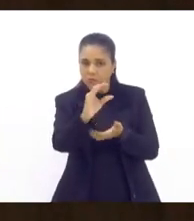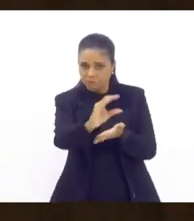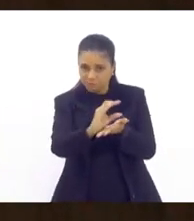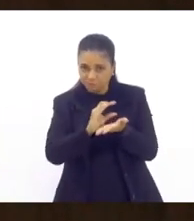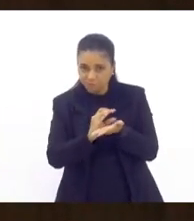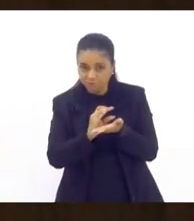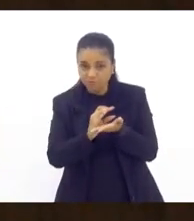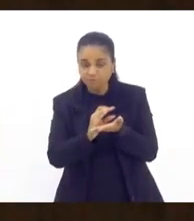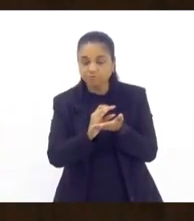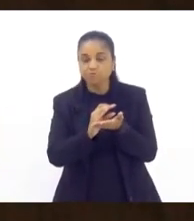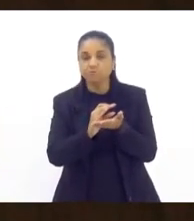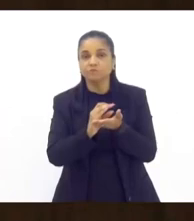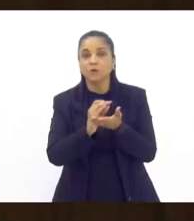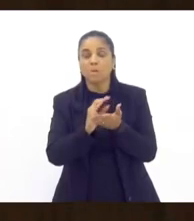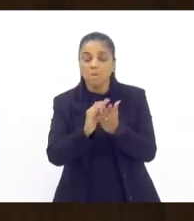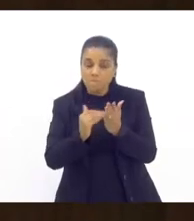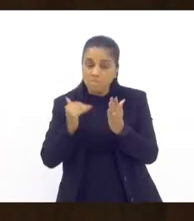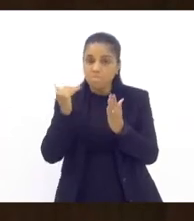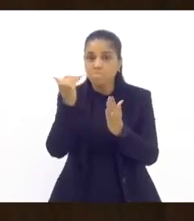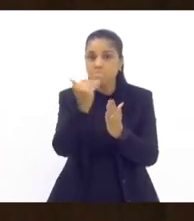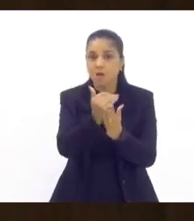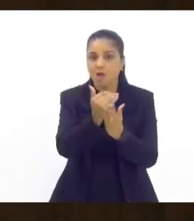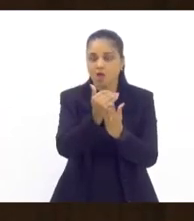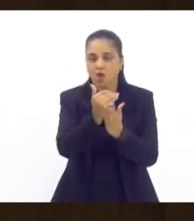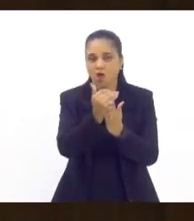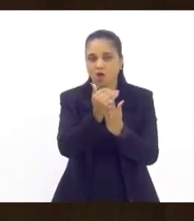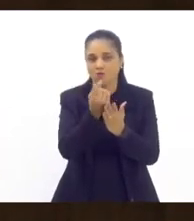crescimento do produto interno bruto,